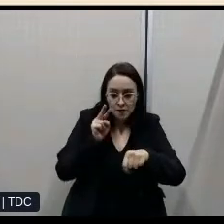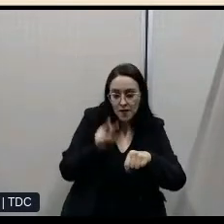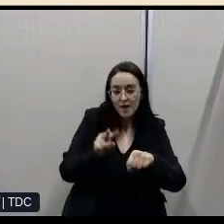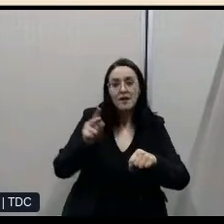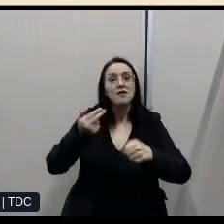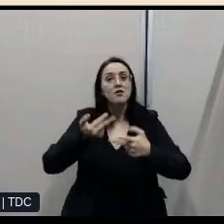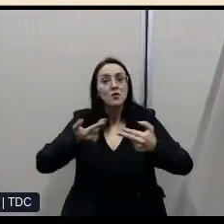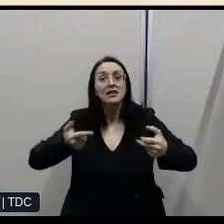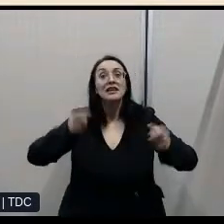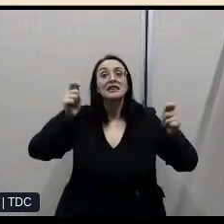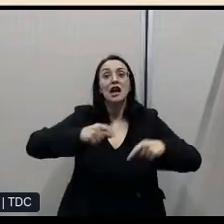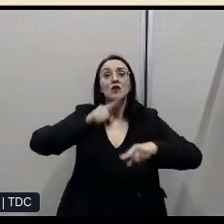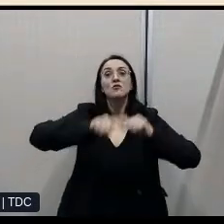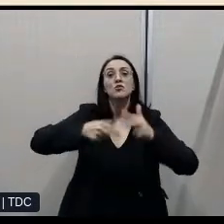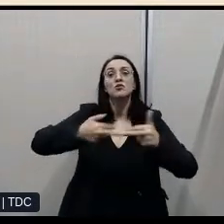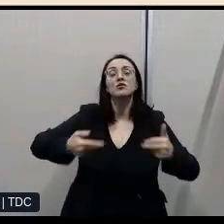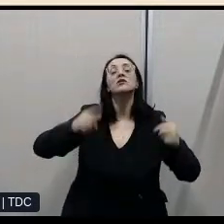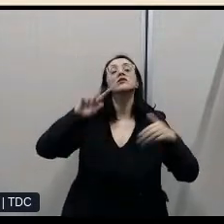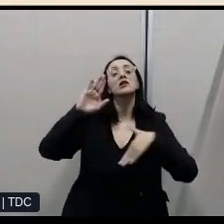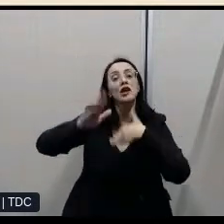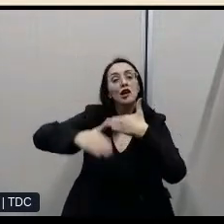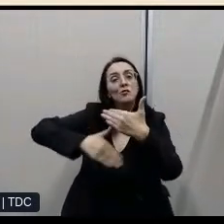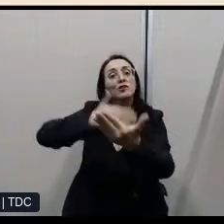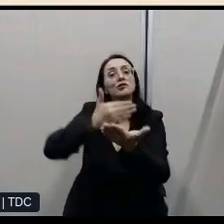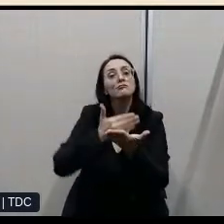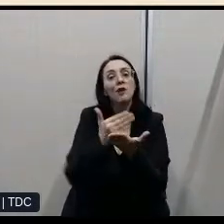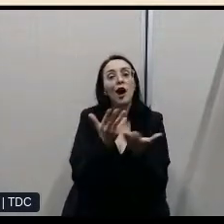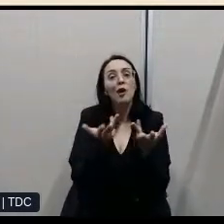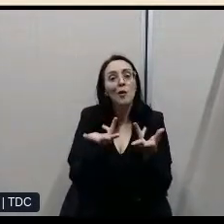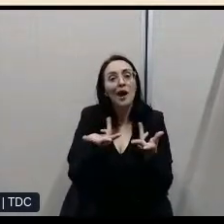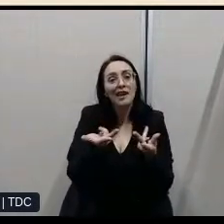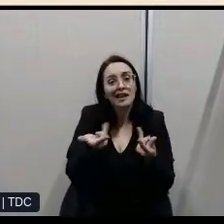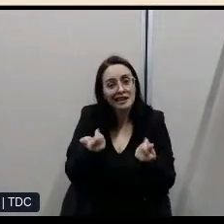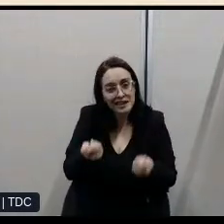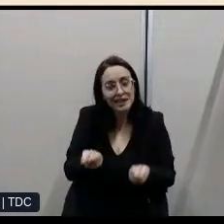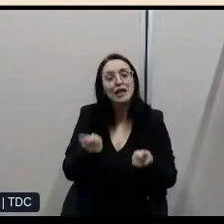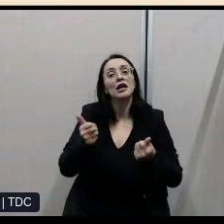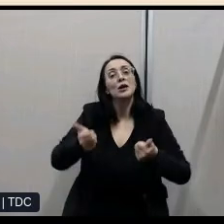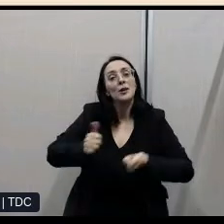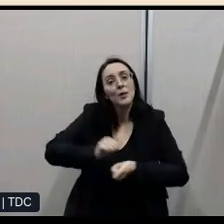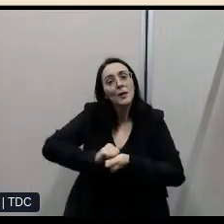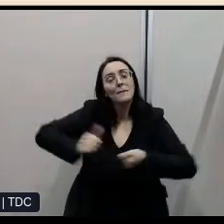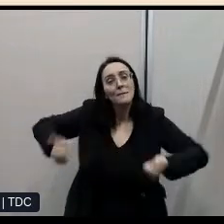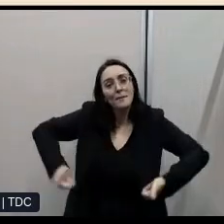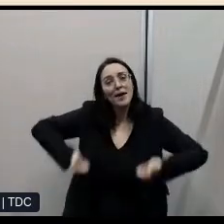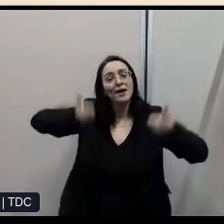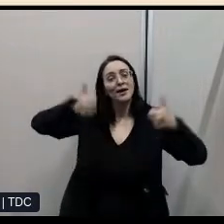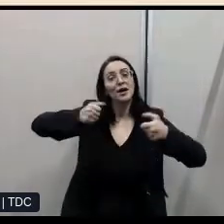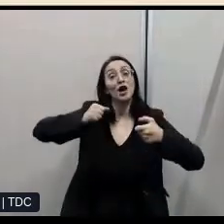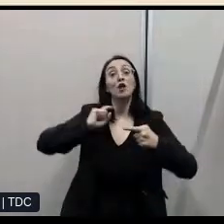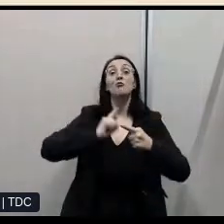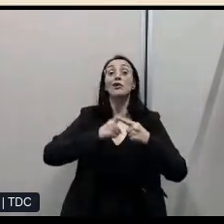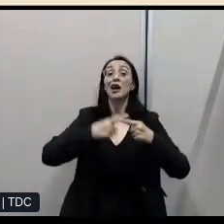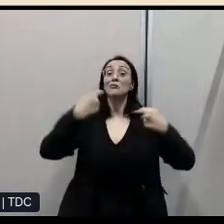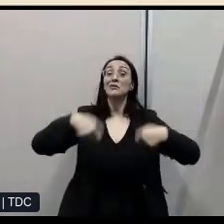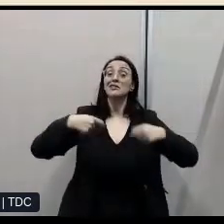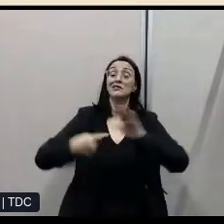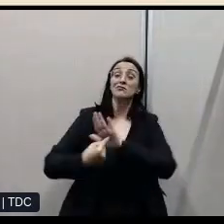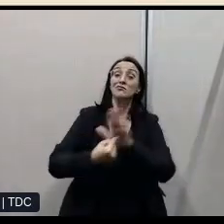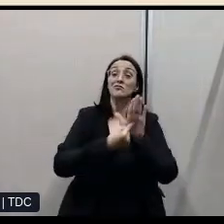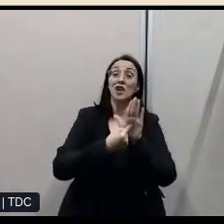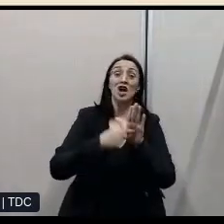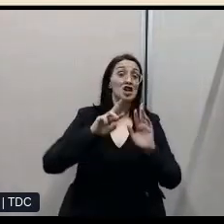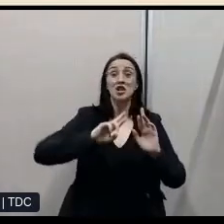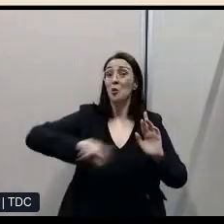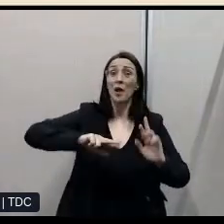desse momento, as pessoas negras passaram a ter a qualidade das fotos melhoradas. Então, veio de uma necessidade do mercado e não de uma